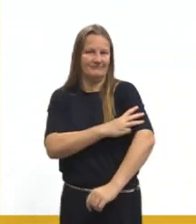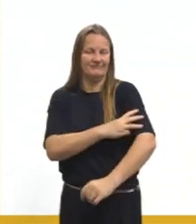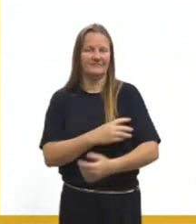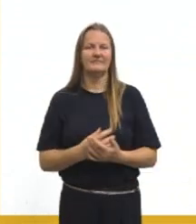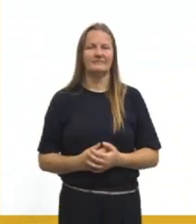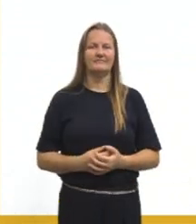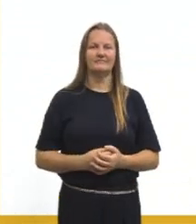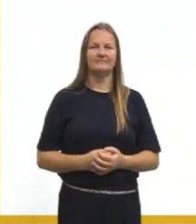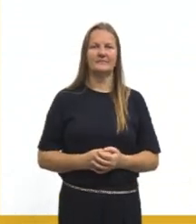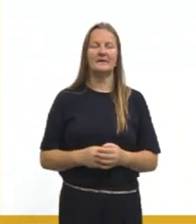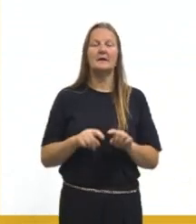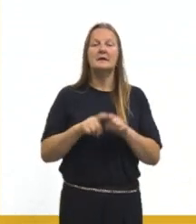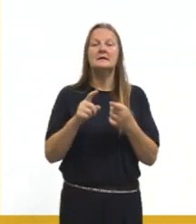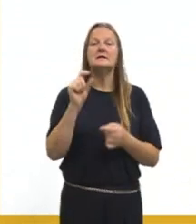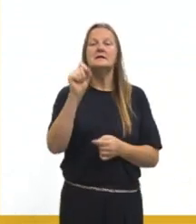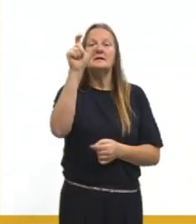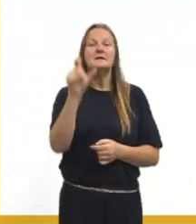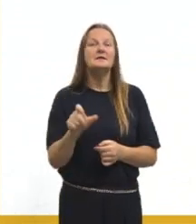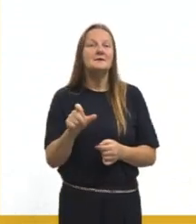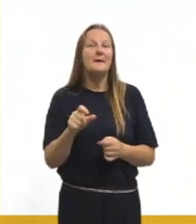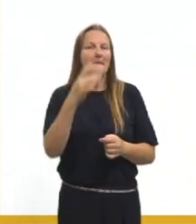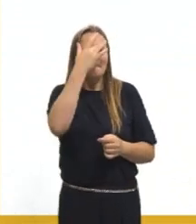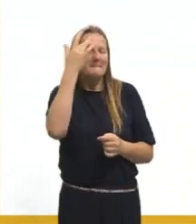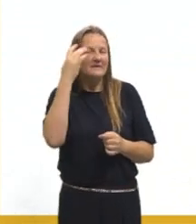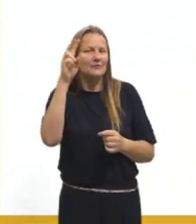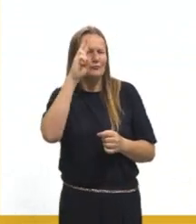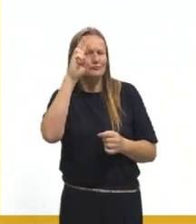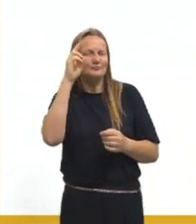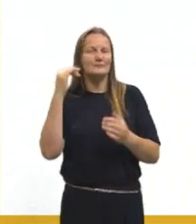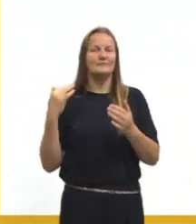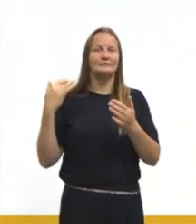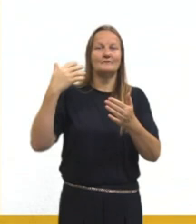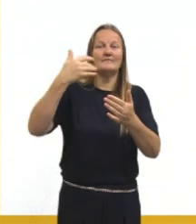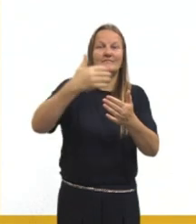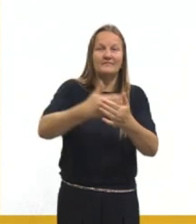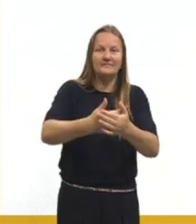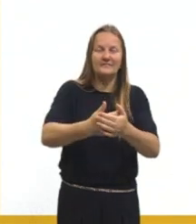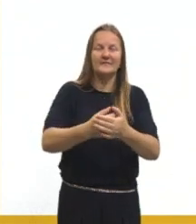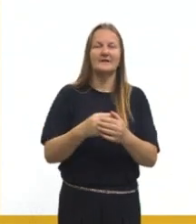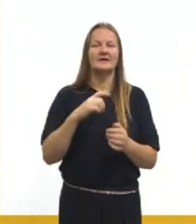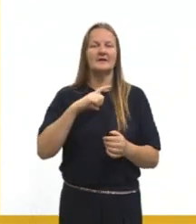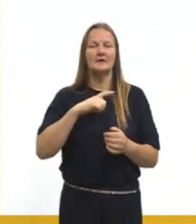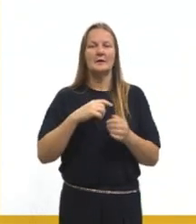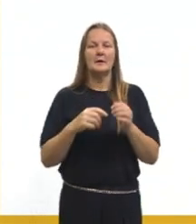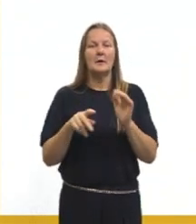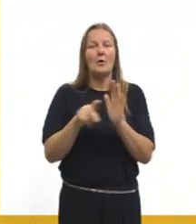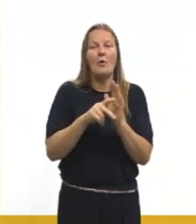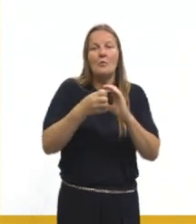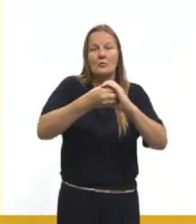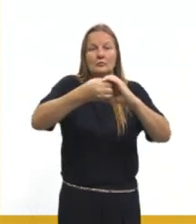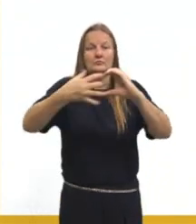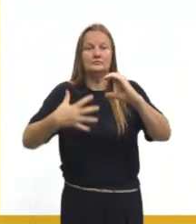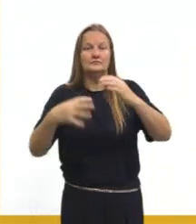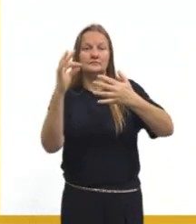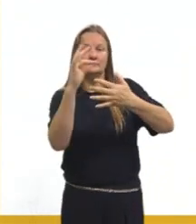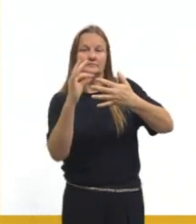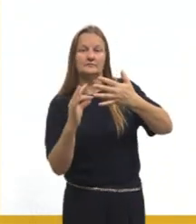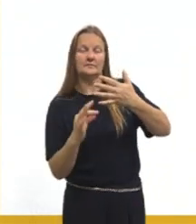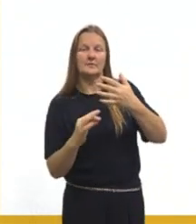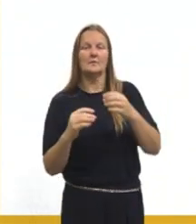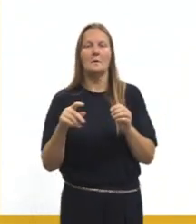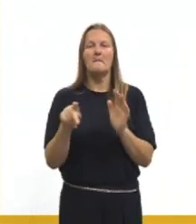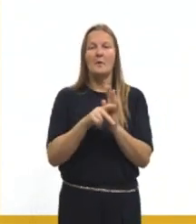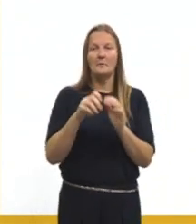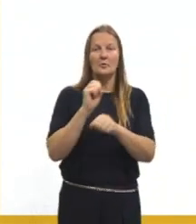então quem deu uma relembrada conseguiu aí tirar de letras várias questões que falava de propriedades e toxicidade dos compostos